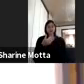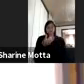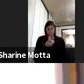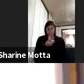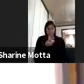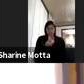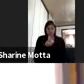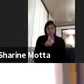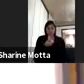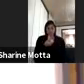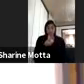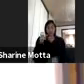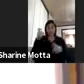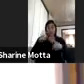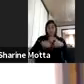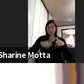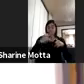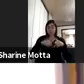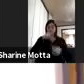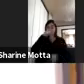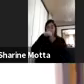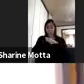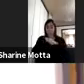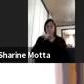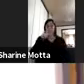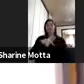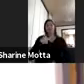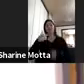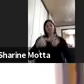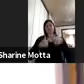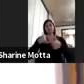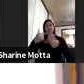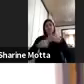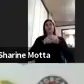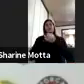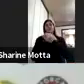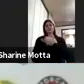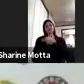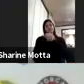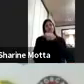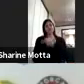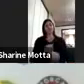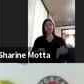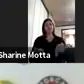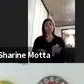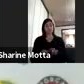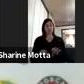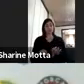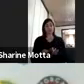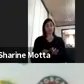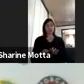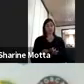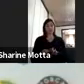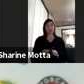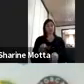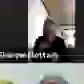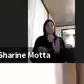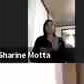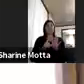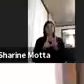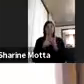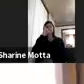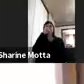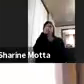exploração sexual é uma forma de trabalho escravo. Né? Porque até isso nós tínhamos essa dificuldade.